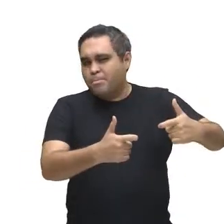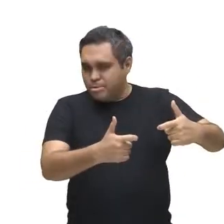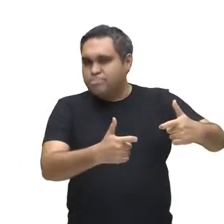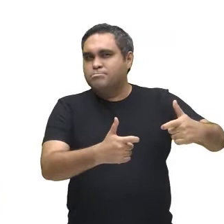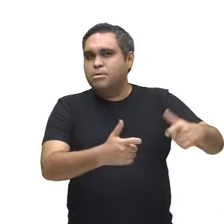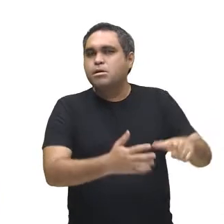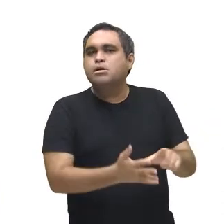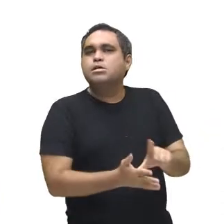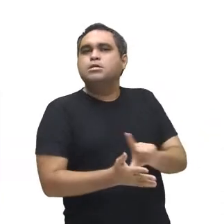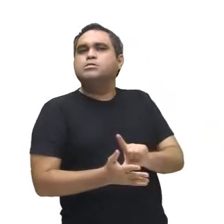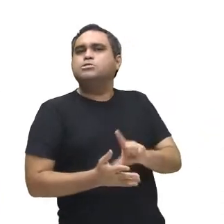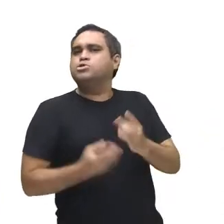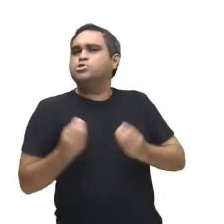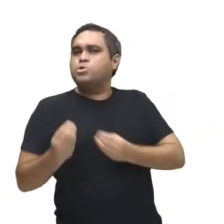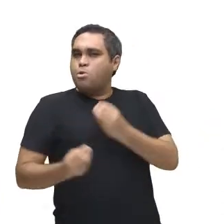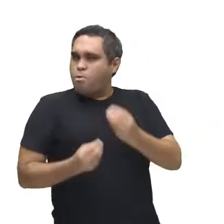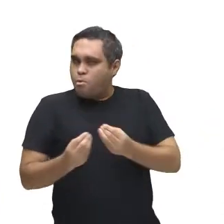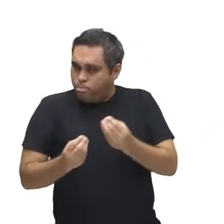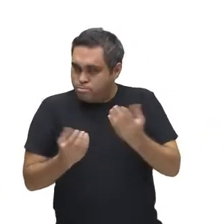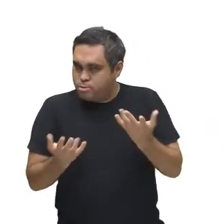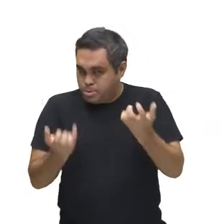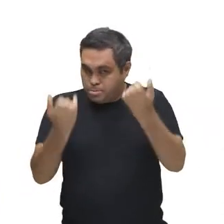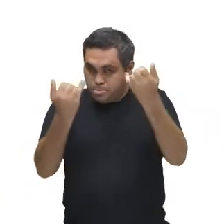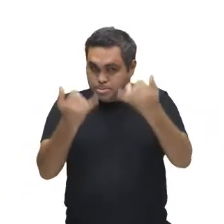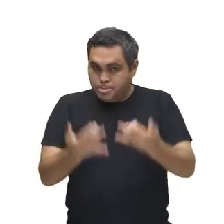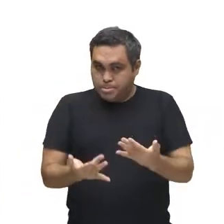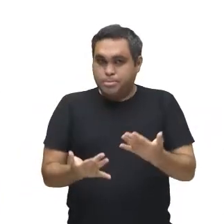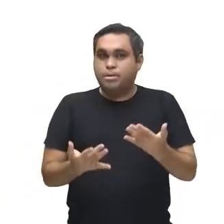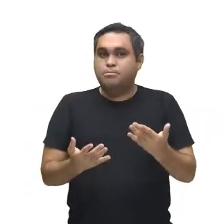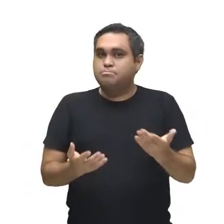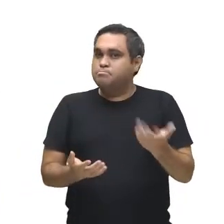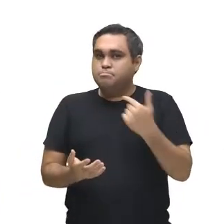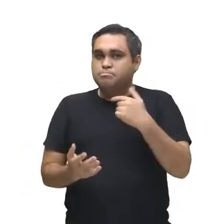Guerra Mundial. Vamos ao texto para compreender um pouco melhor.